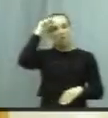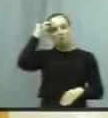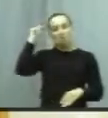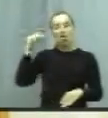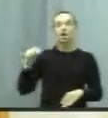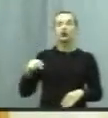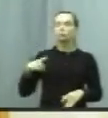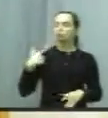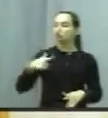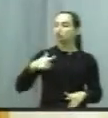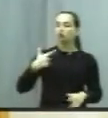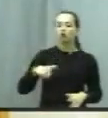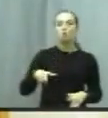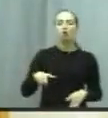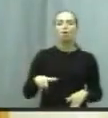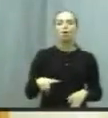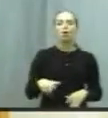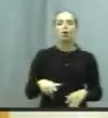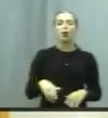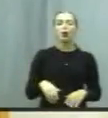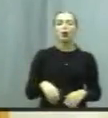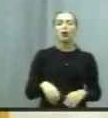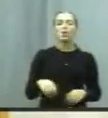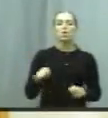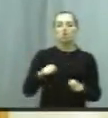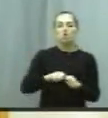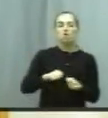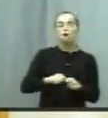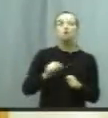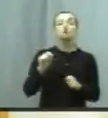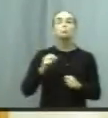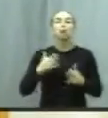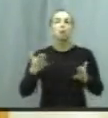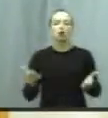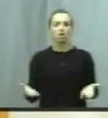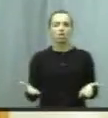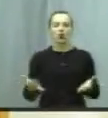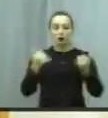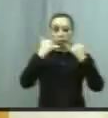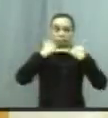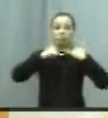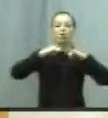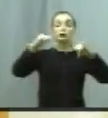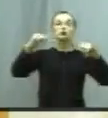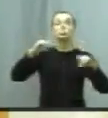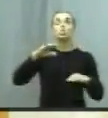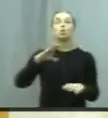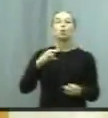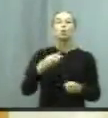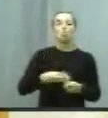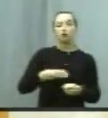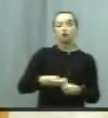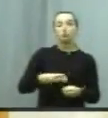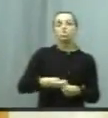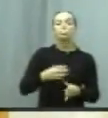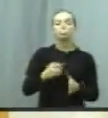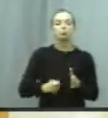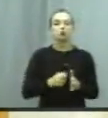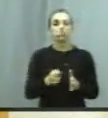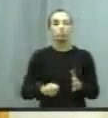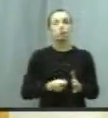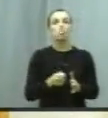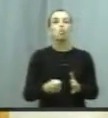notícia de que é que reflita no empenho por parte do governo municipal em resolver o problema é